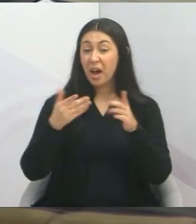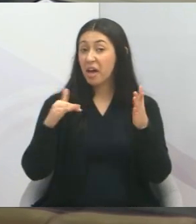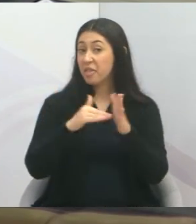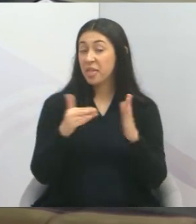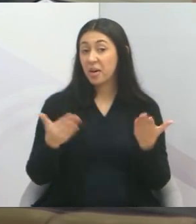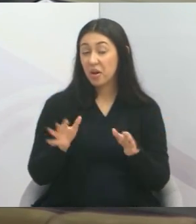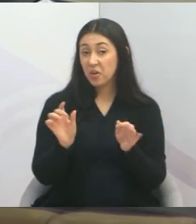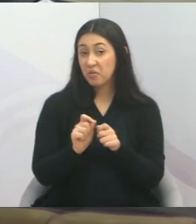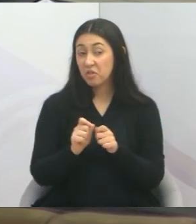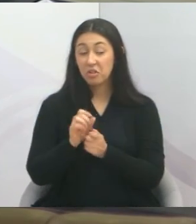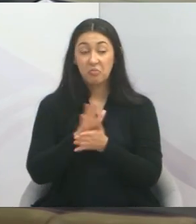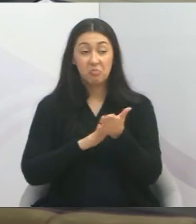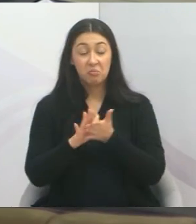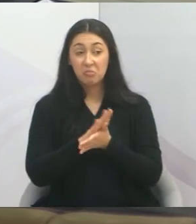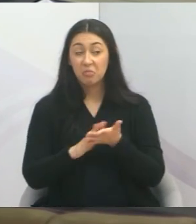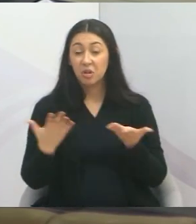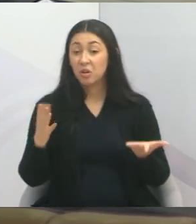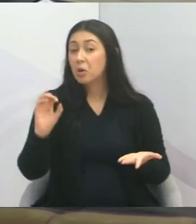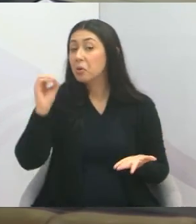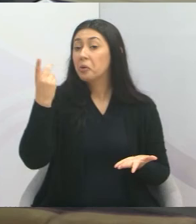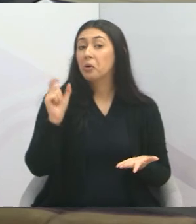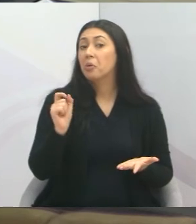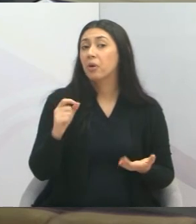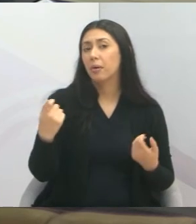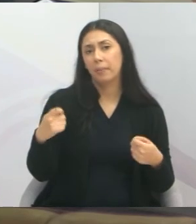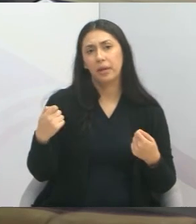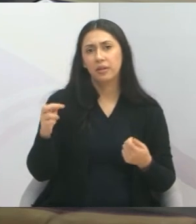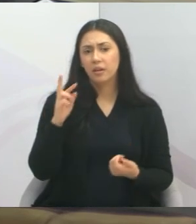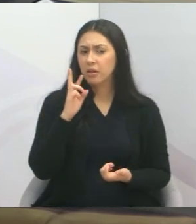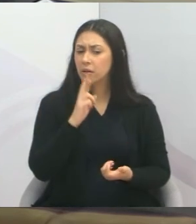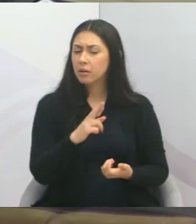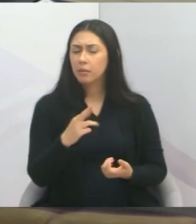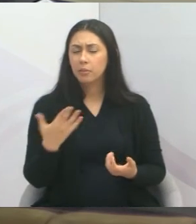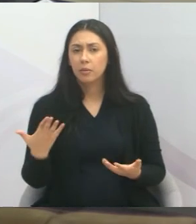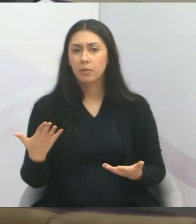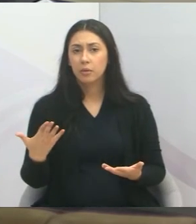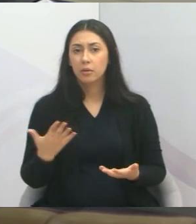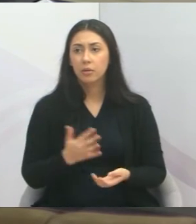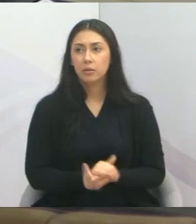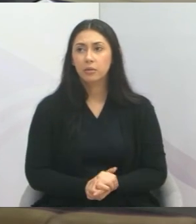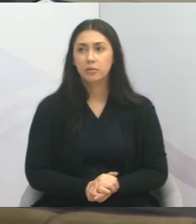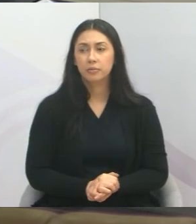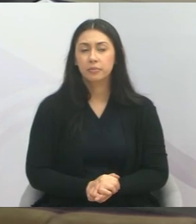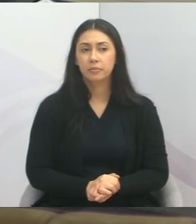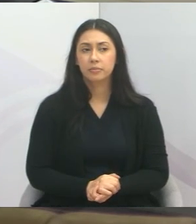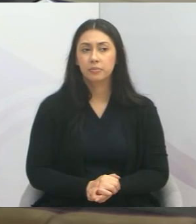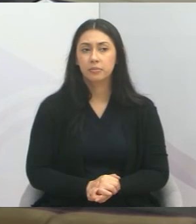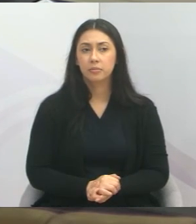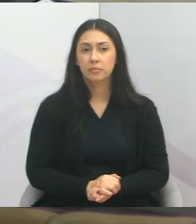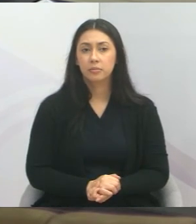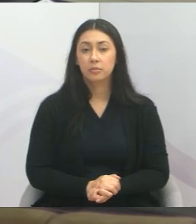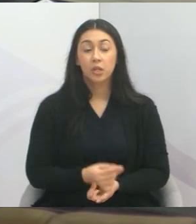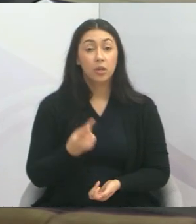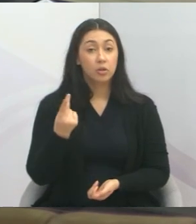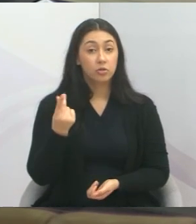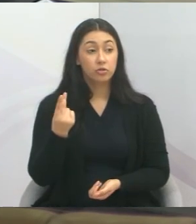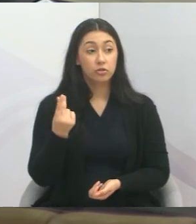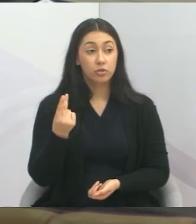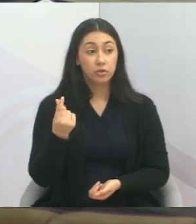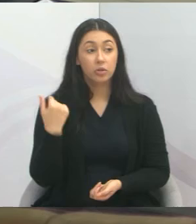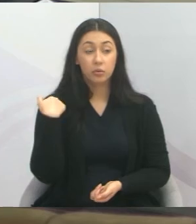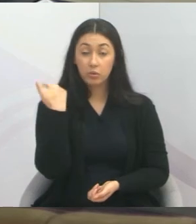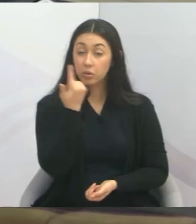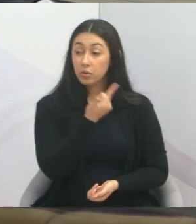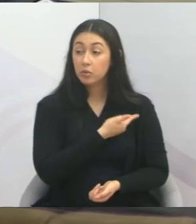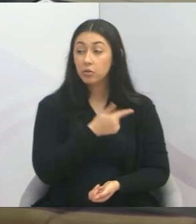que tá acontecendo que não vai ser tem que dar uma resposta para a população Isso aí é um dinheiro que nós